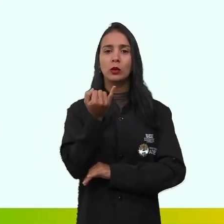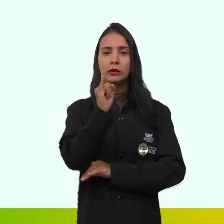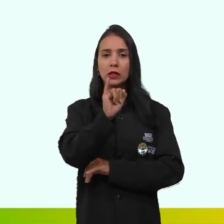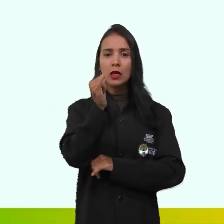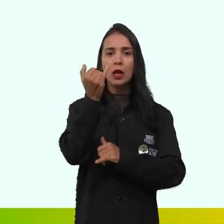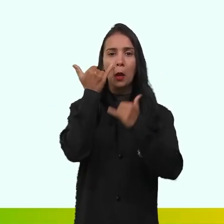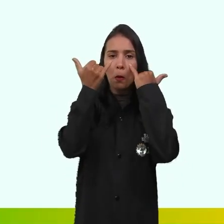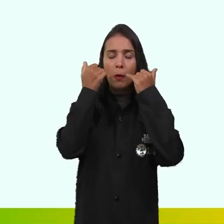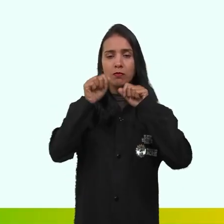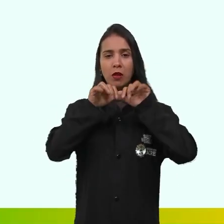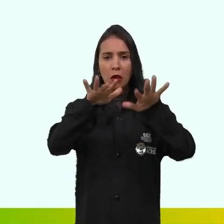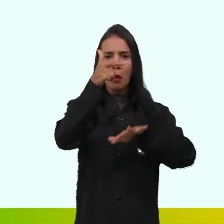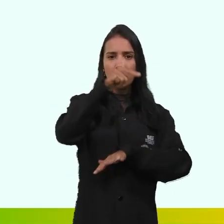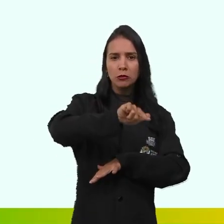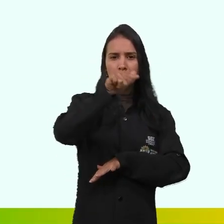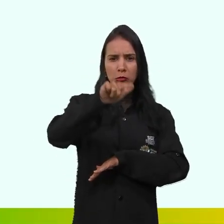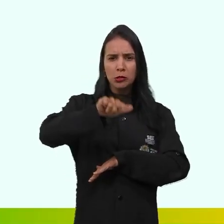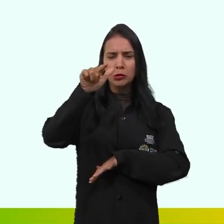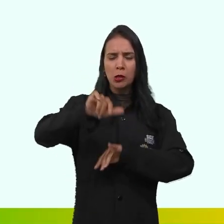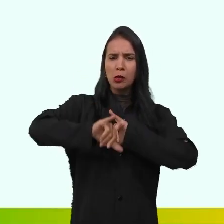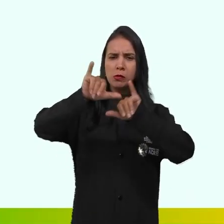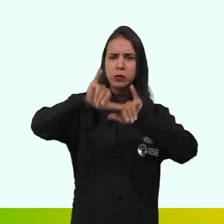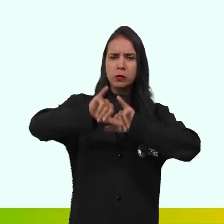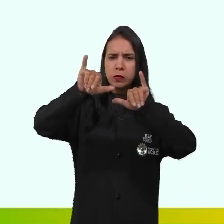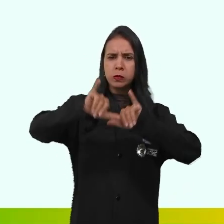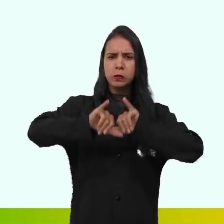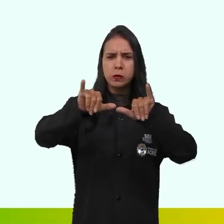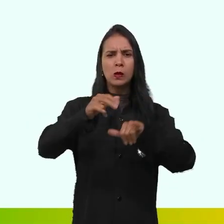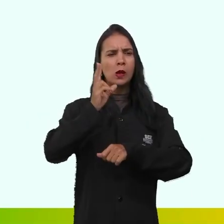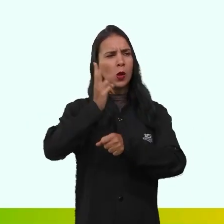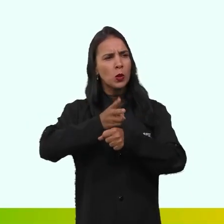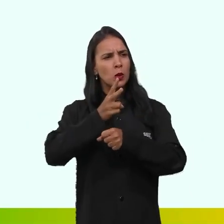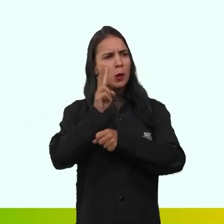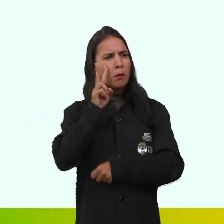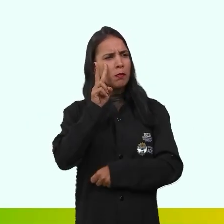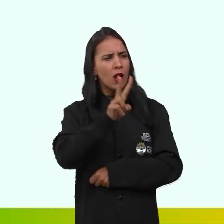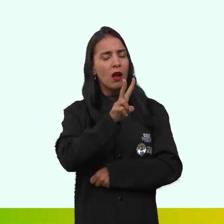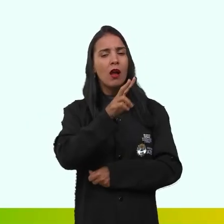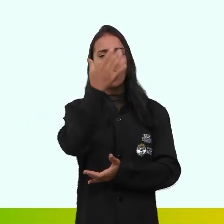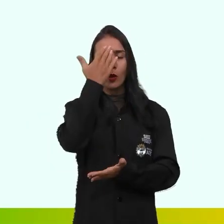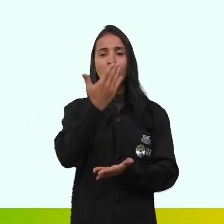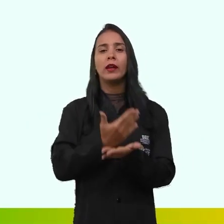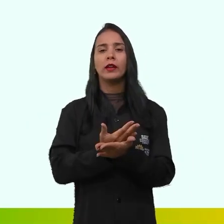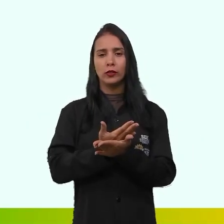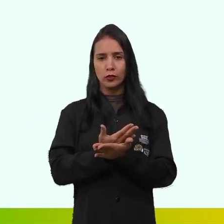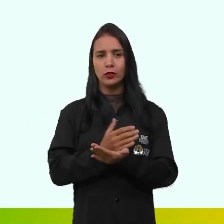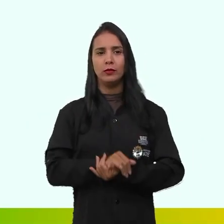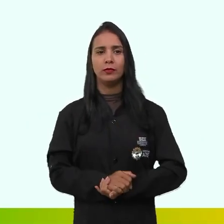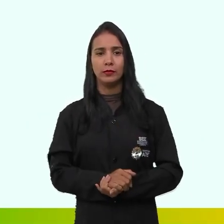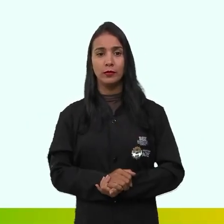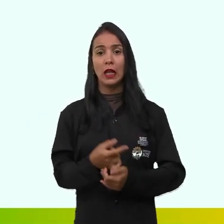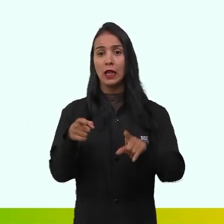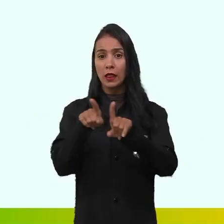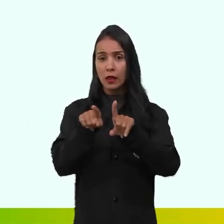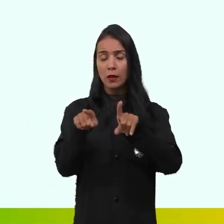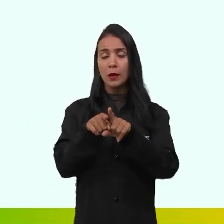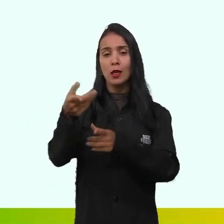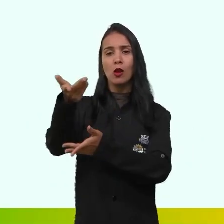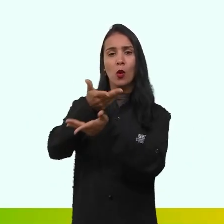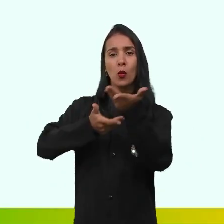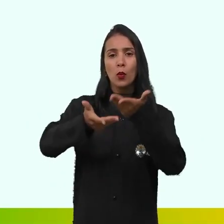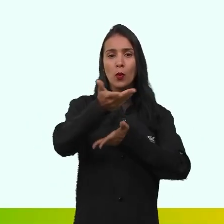falso, faz com que essa percepção seja aumentada, tá? E, por último, o